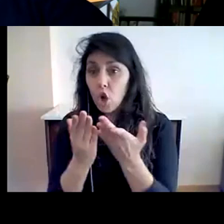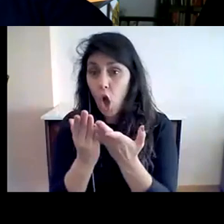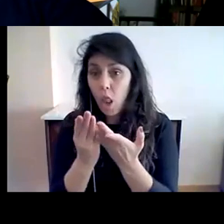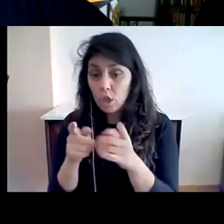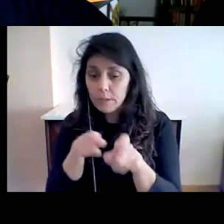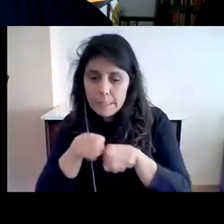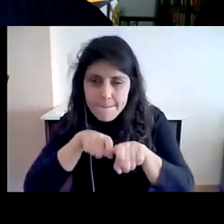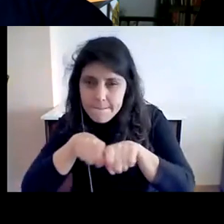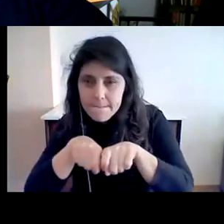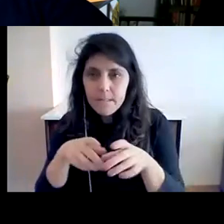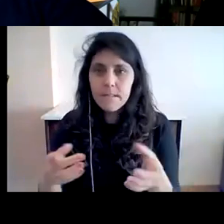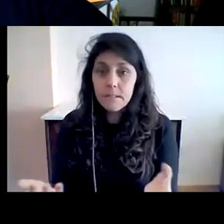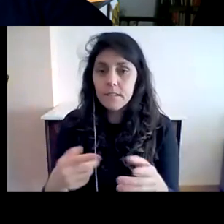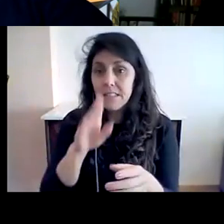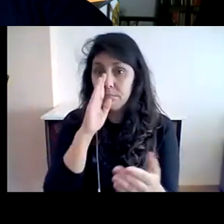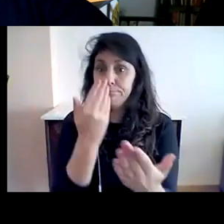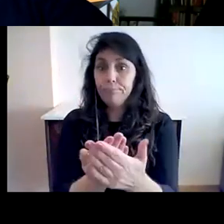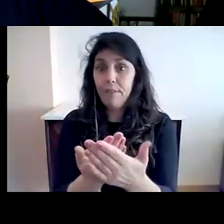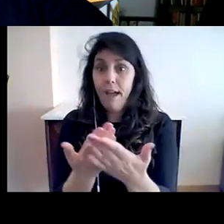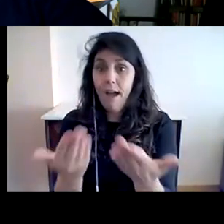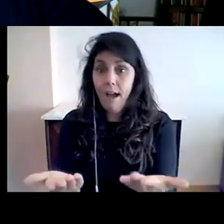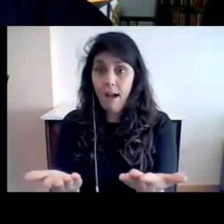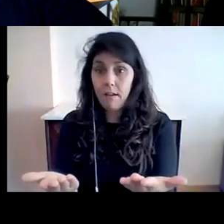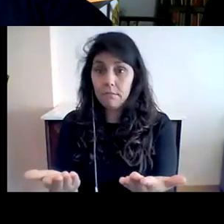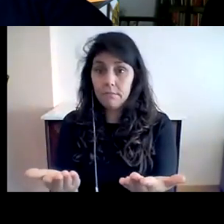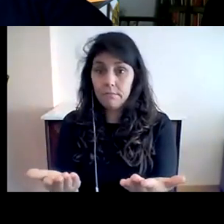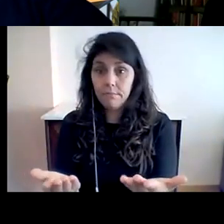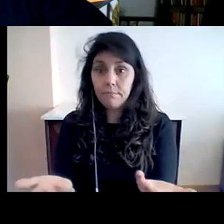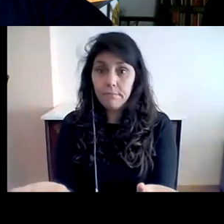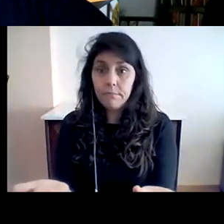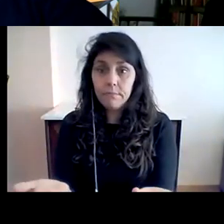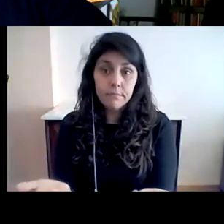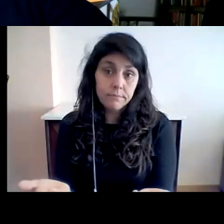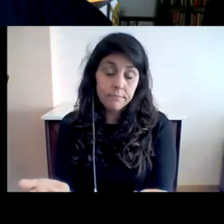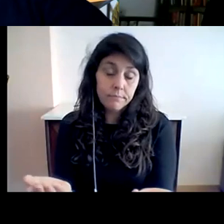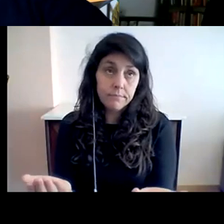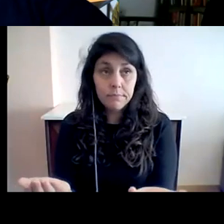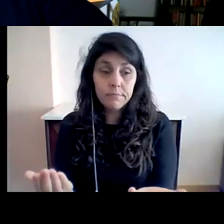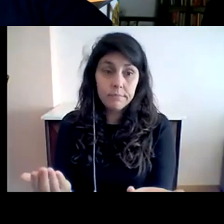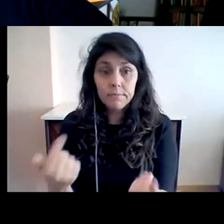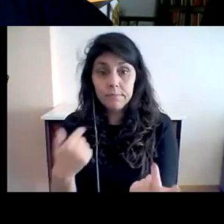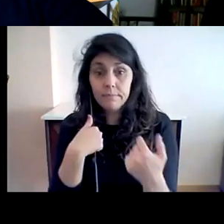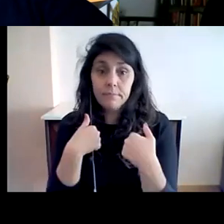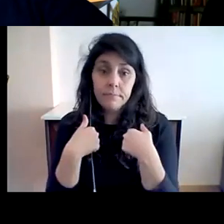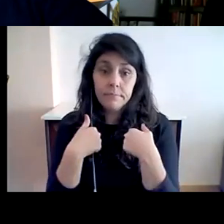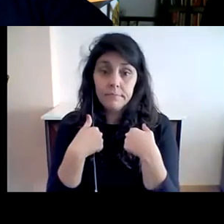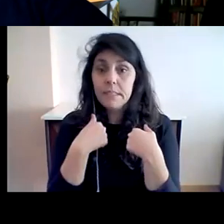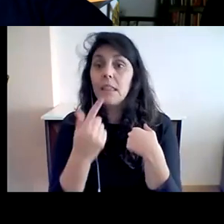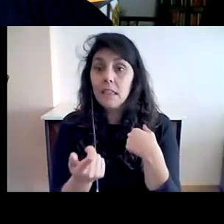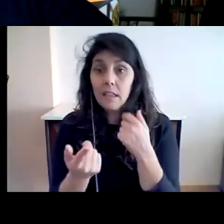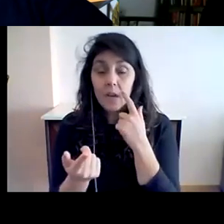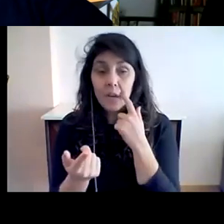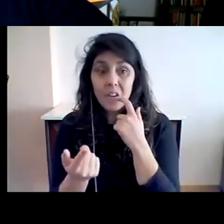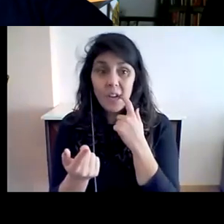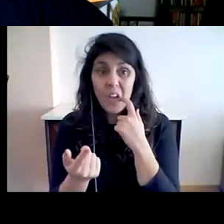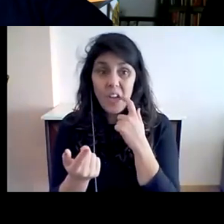se estamos confrontados com elas, bom, como é que, eu diria é que aquilo que permite,